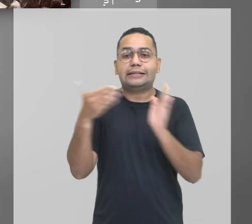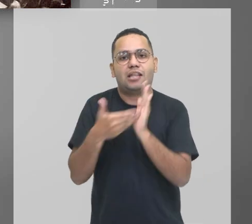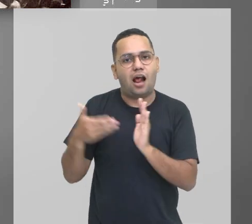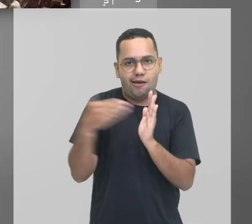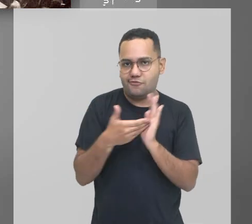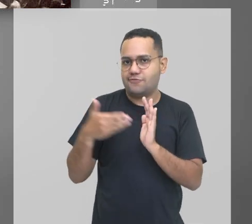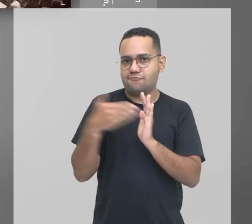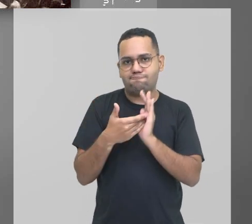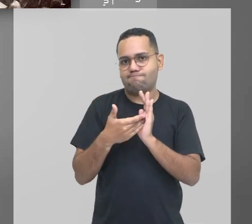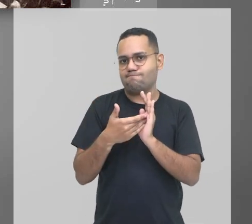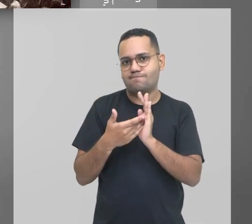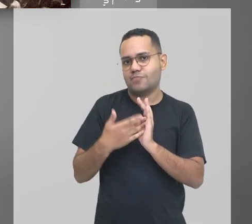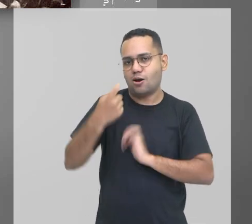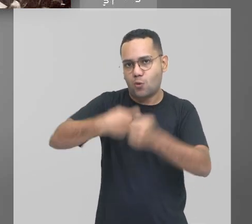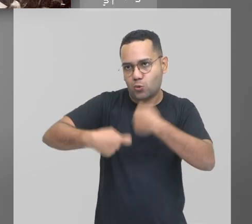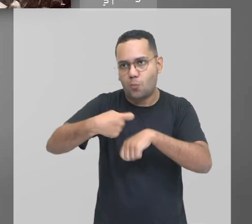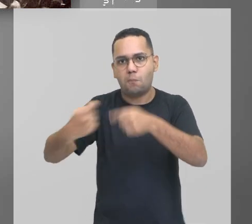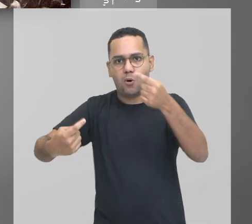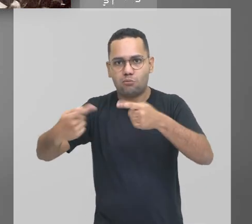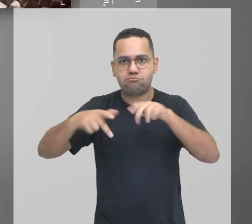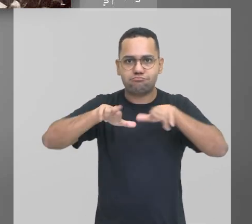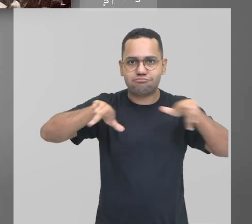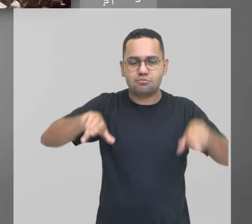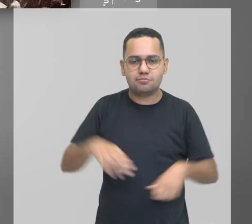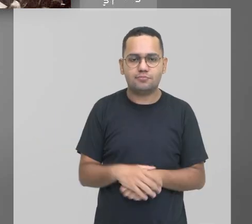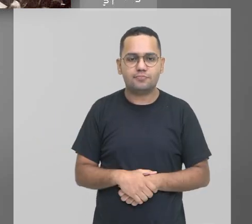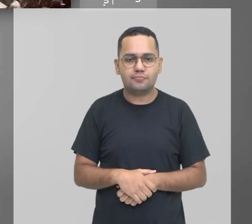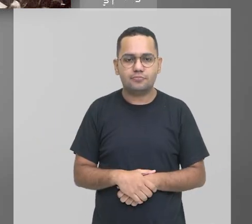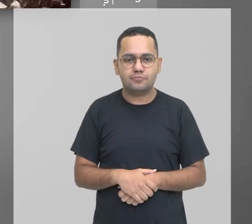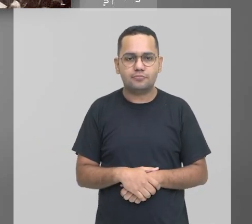Só que nesse momento, as outras